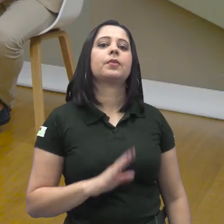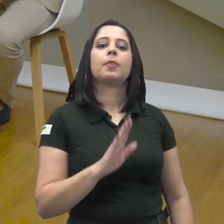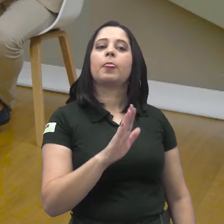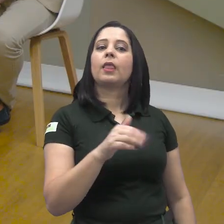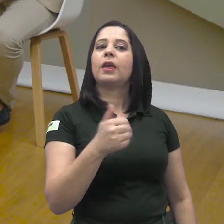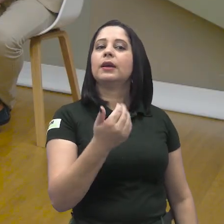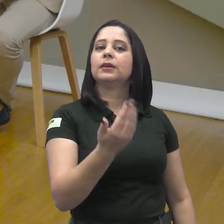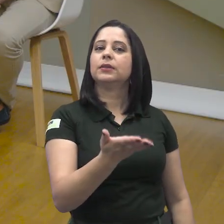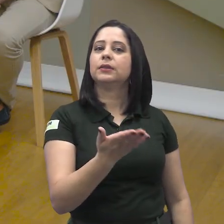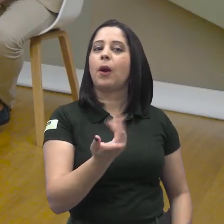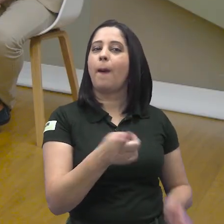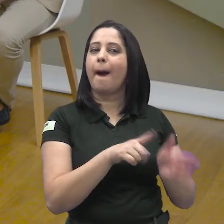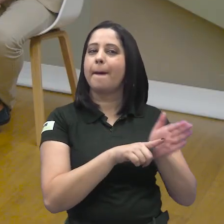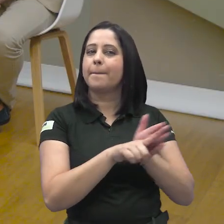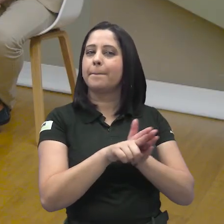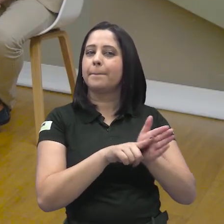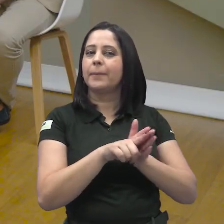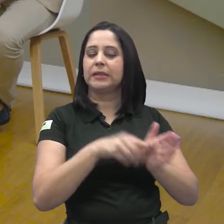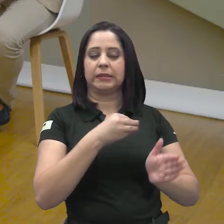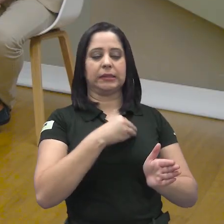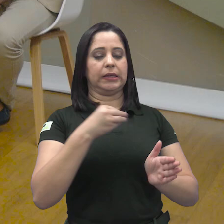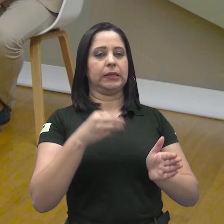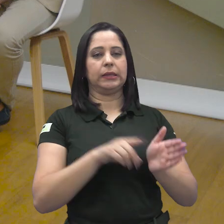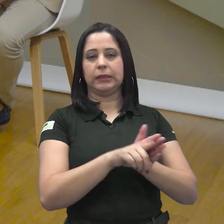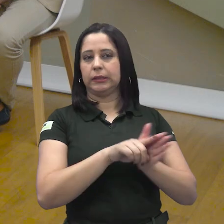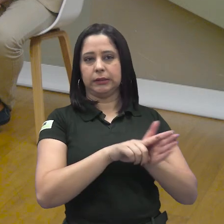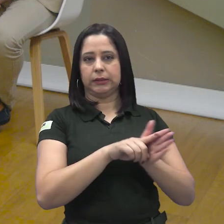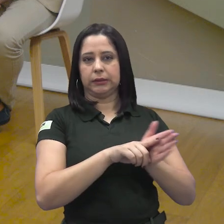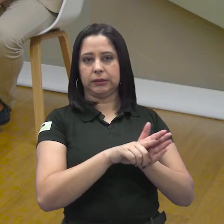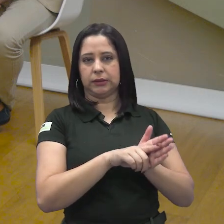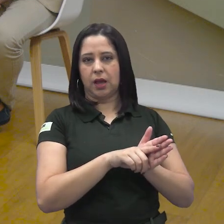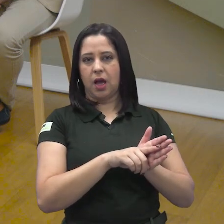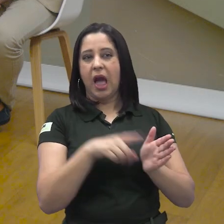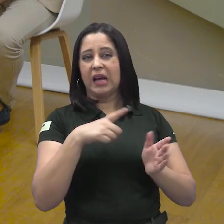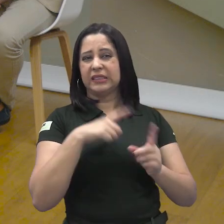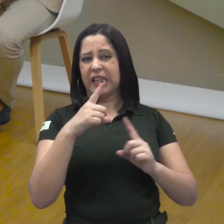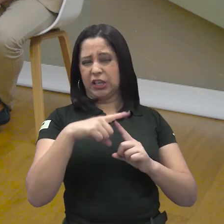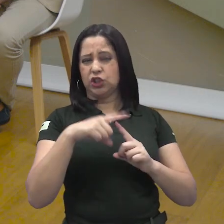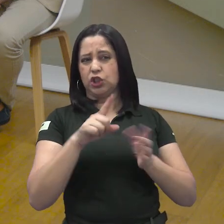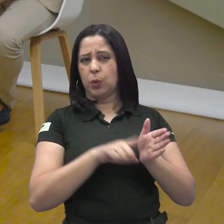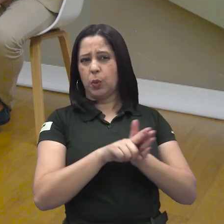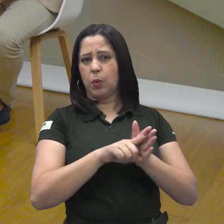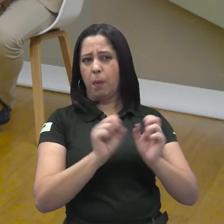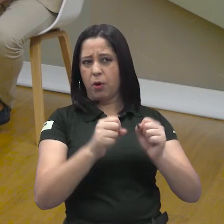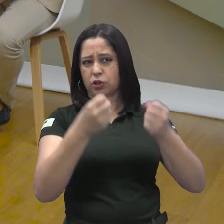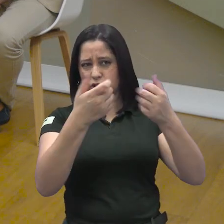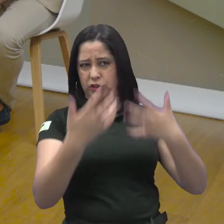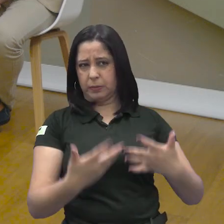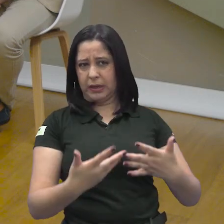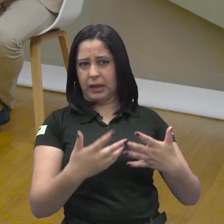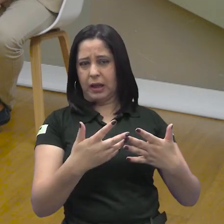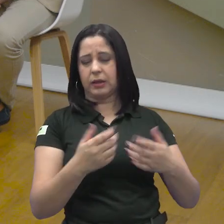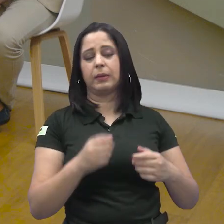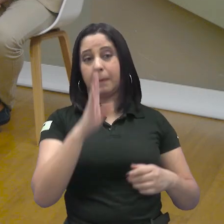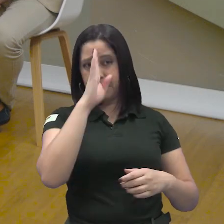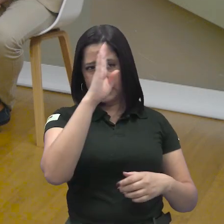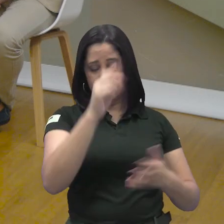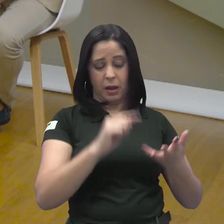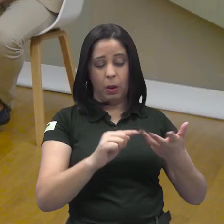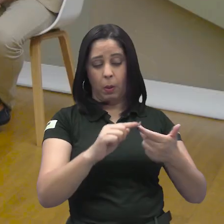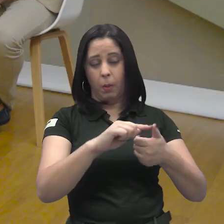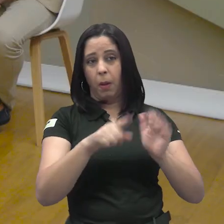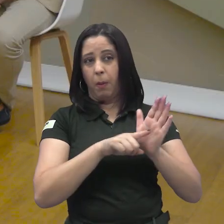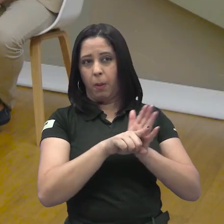check-up que a gente realiza geralmente para avaliar aí a pressão envolve alguns tipos de exames, né? Eu gostaria que você falasse sobre esses principais exames que